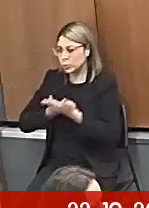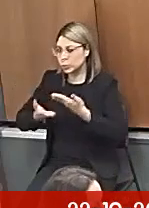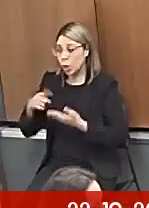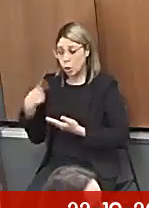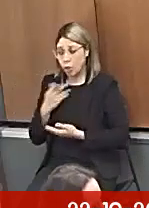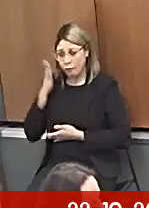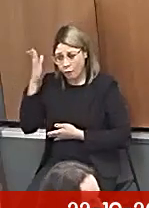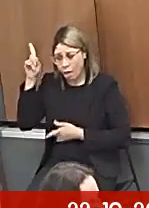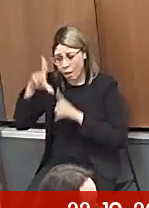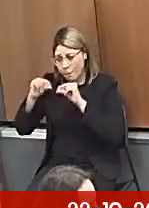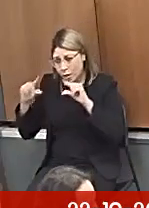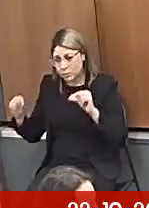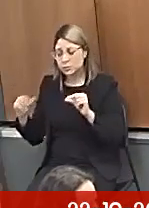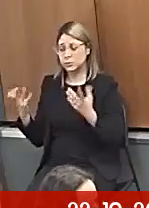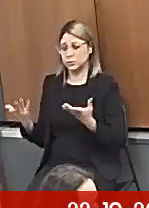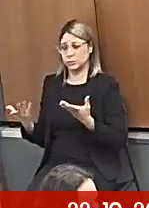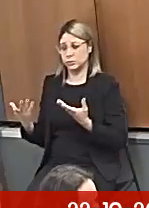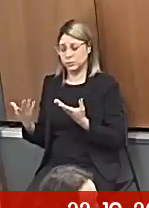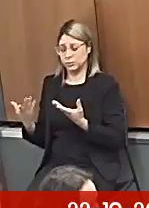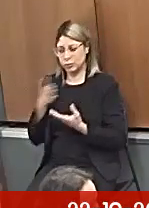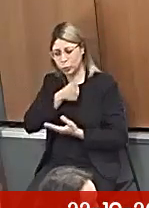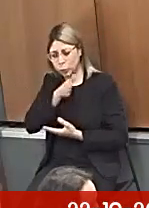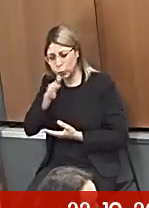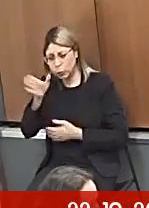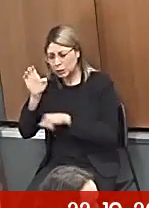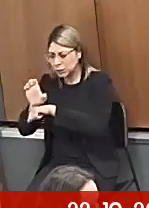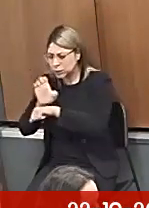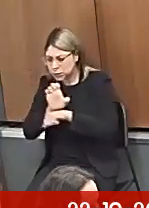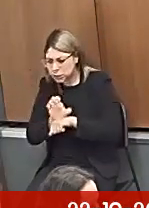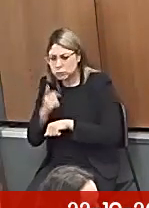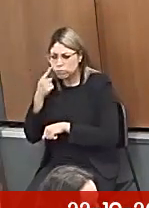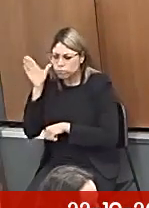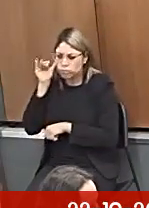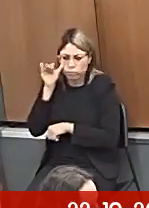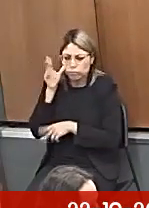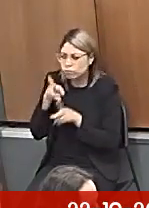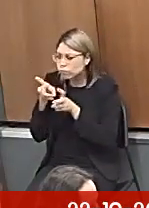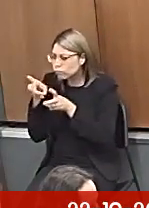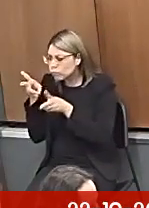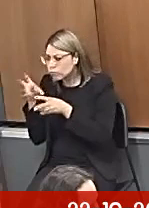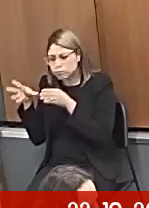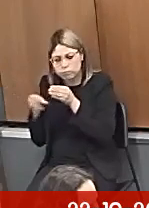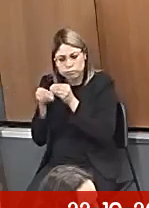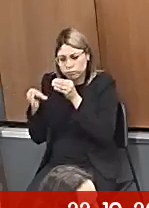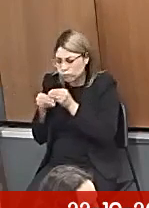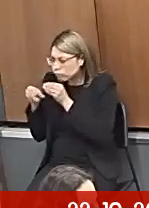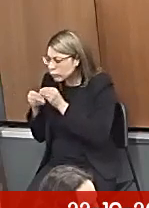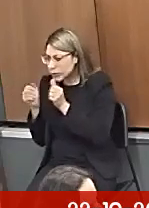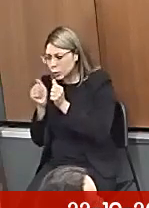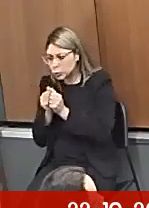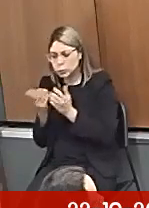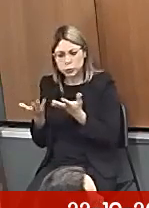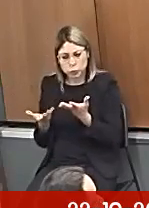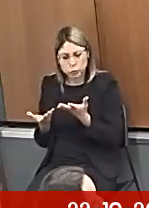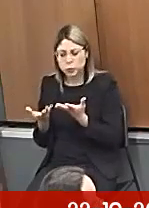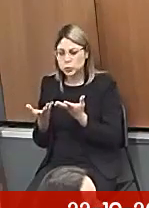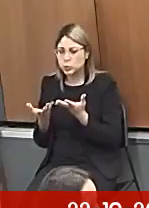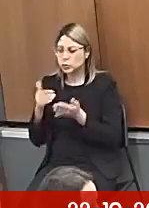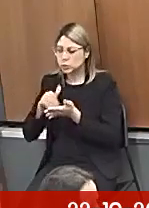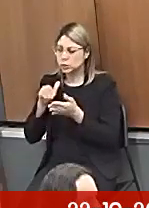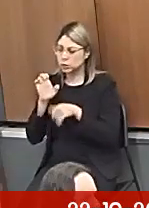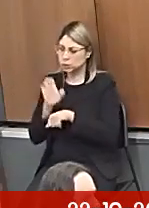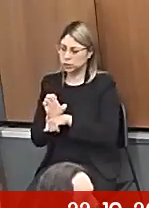fazer isso, fomos a vários estados ver o que tinha para poder incluir na Secretaria de Estado da